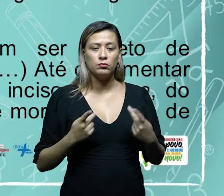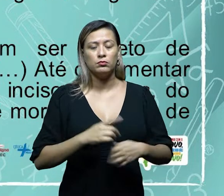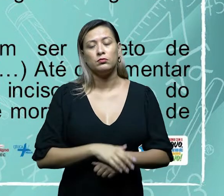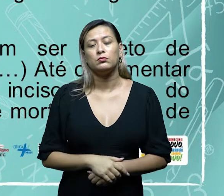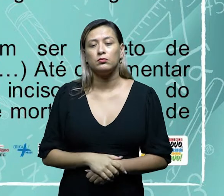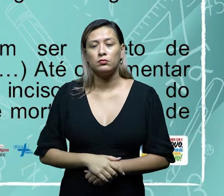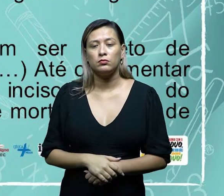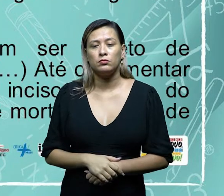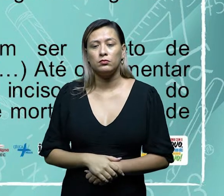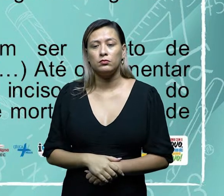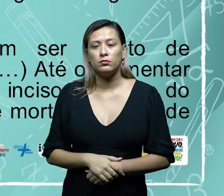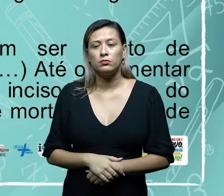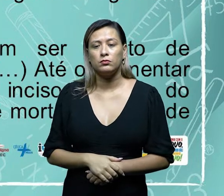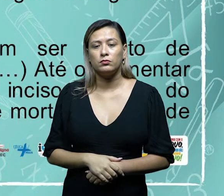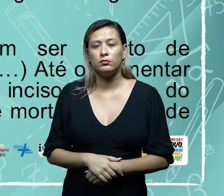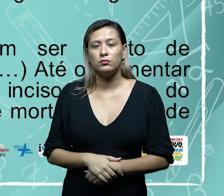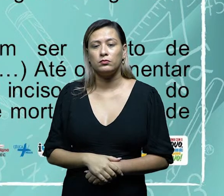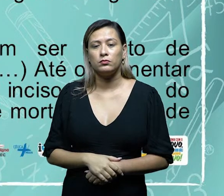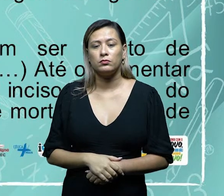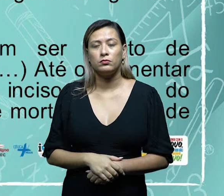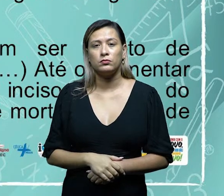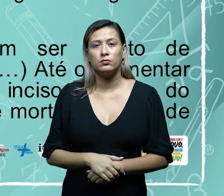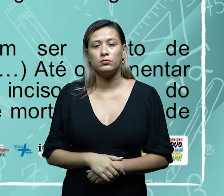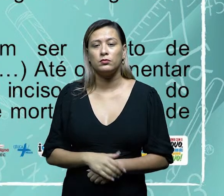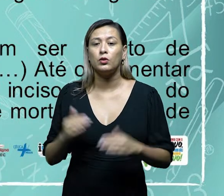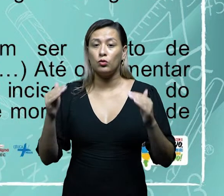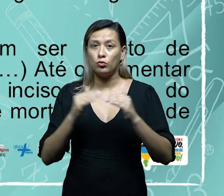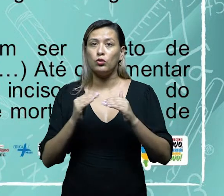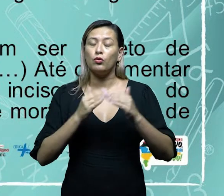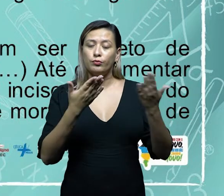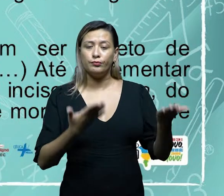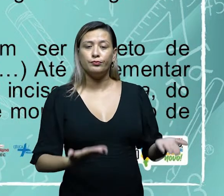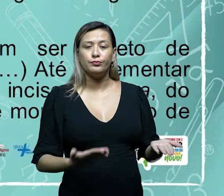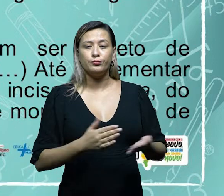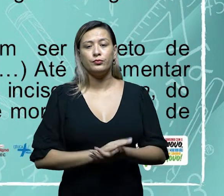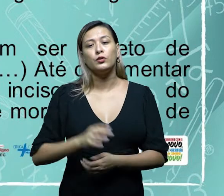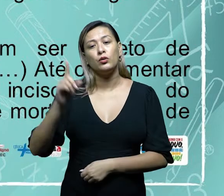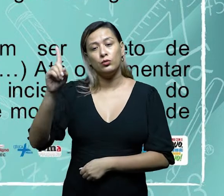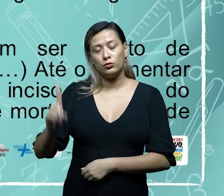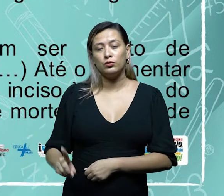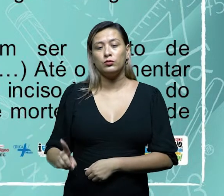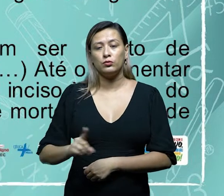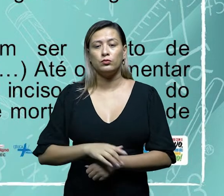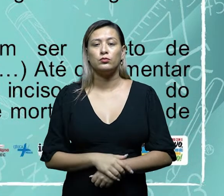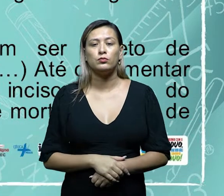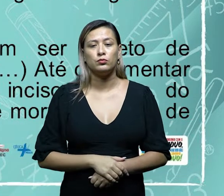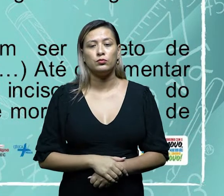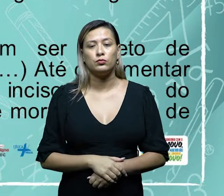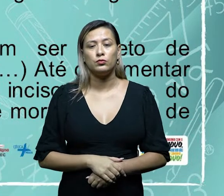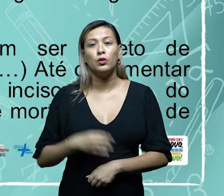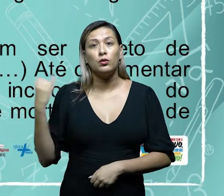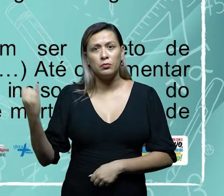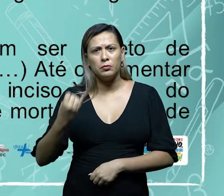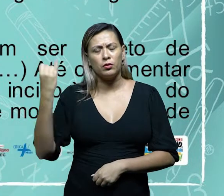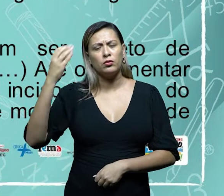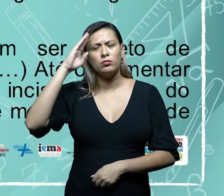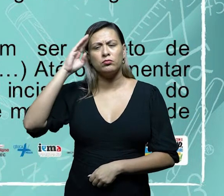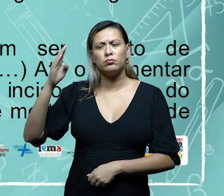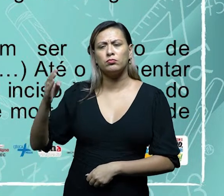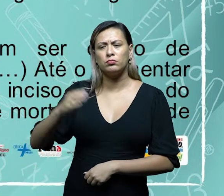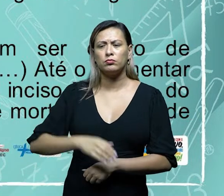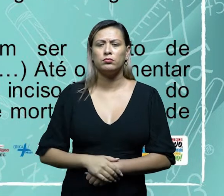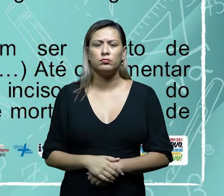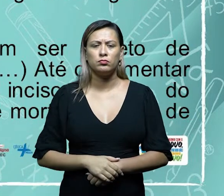humanos. Eu posso dizer que, de acordo com Paulo Branco, eu posso dizer que os direitos humanos, né, os direitos fundamentais, eles podem